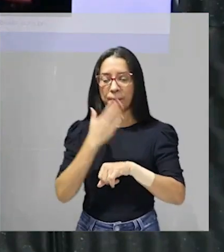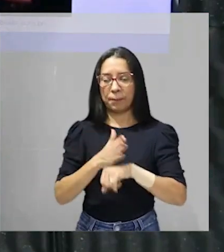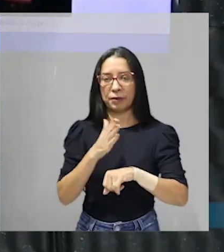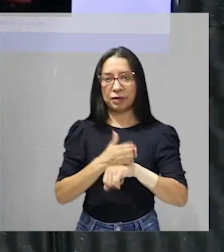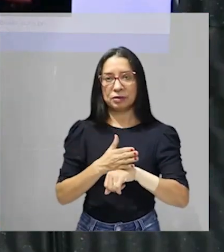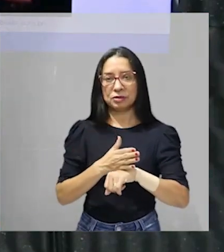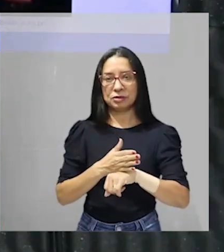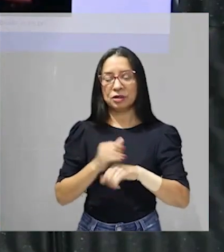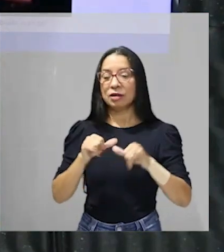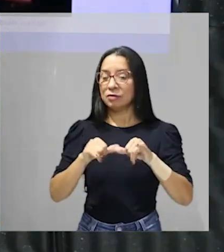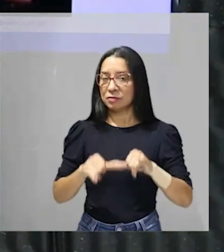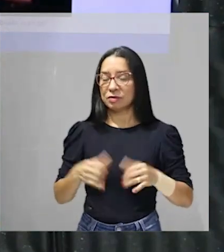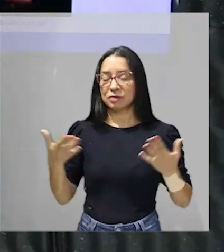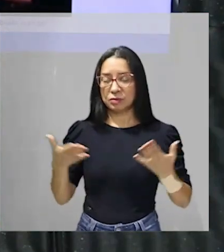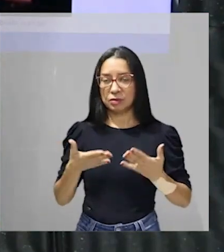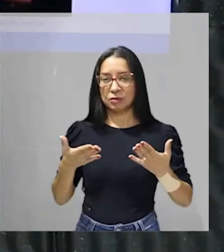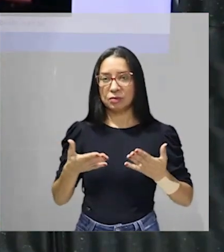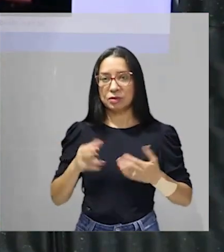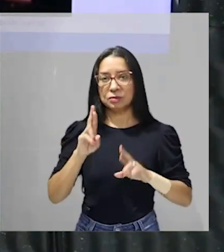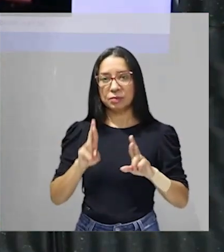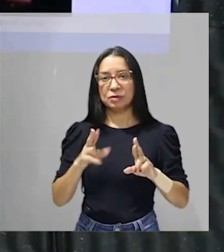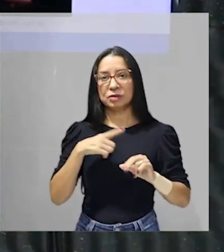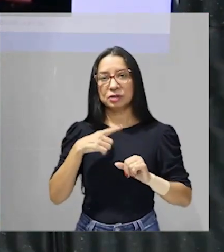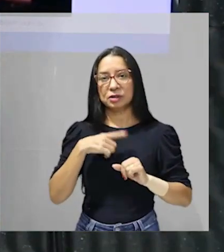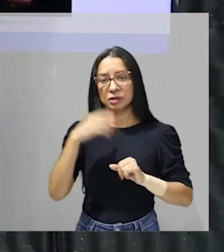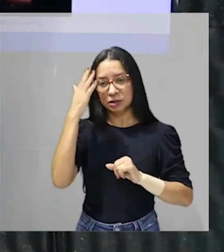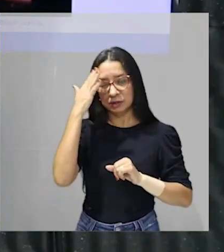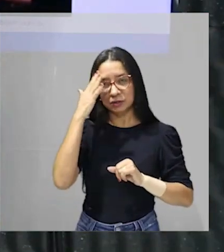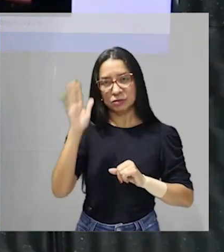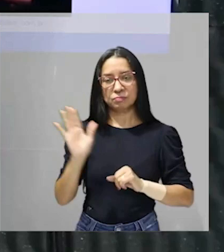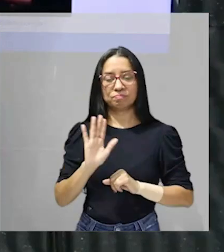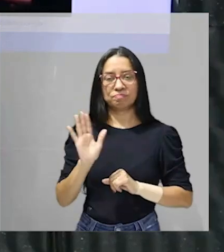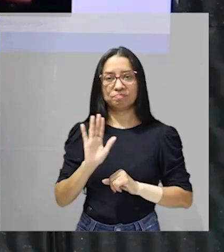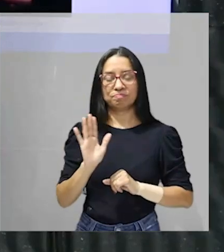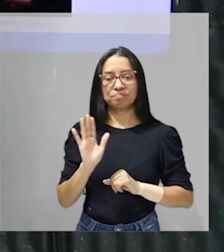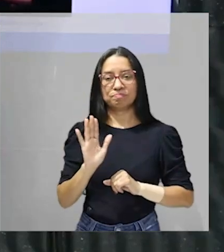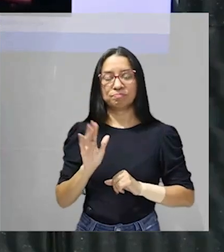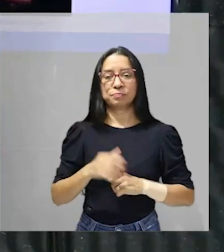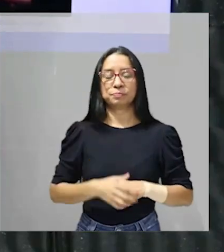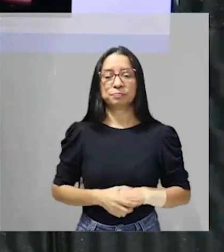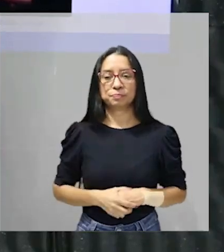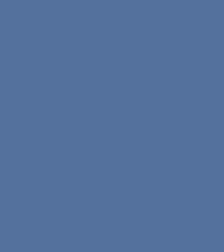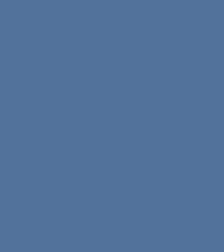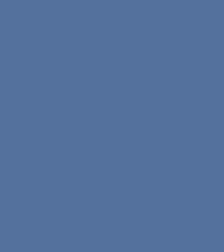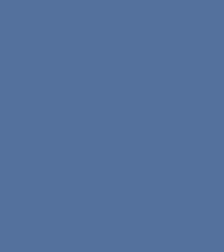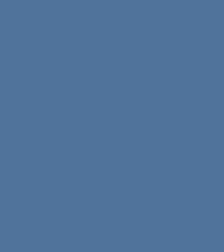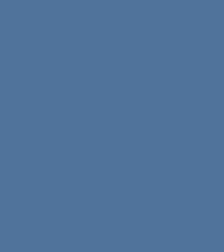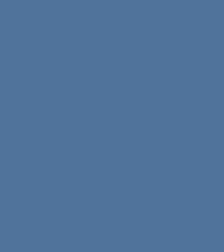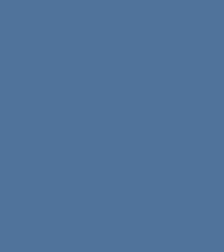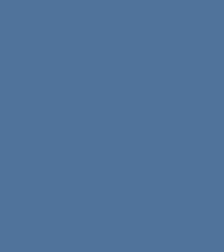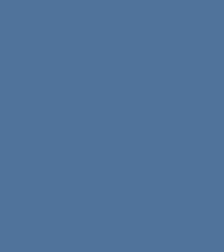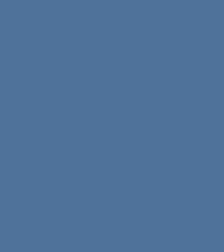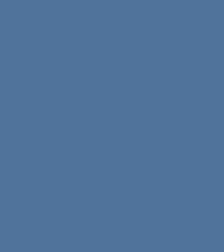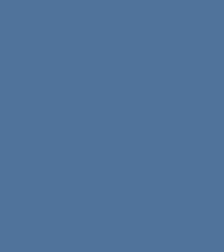eu espero que vocês tenham entendido tenham compreendido até a nossa próxima aula vamos para cima